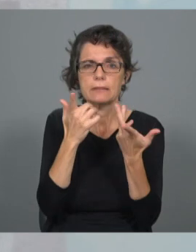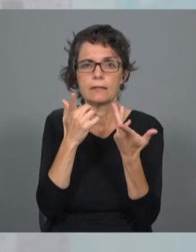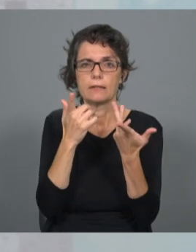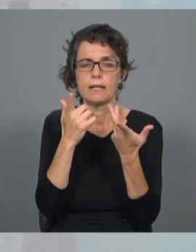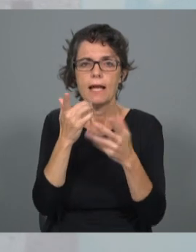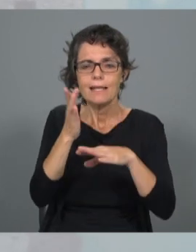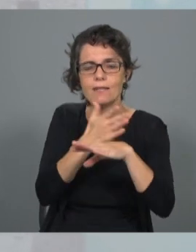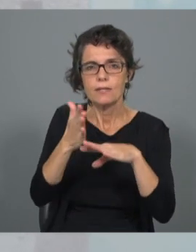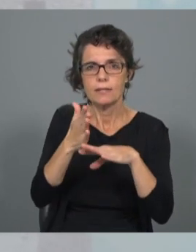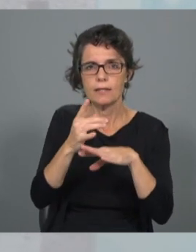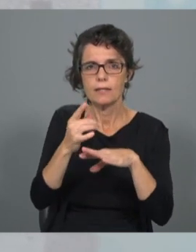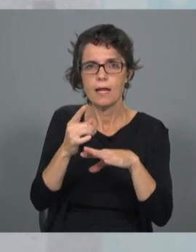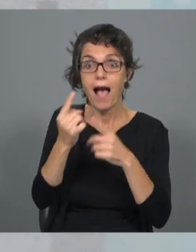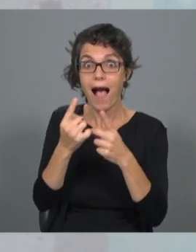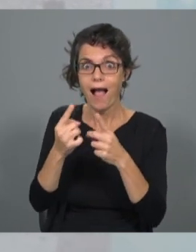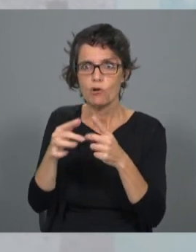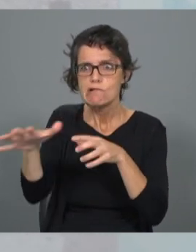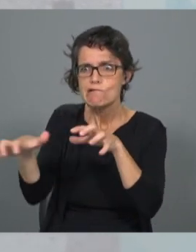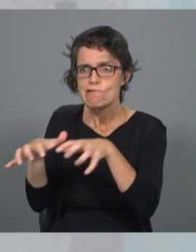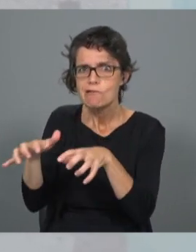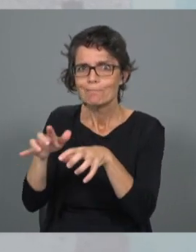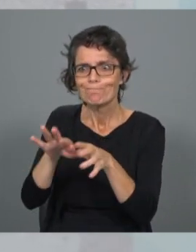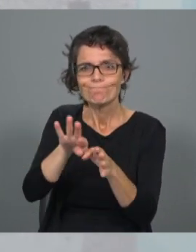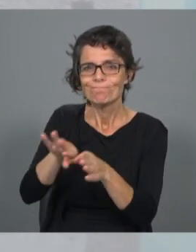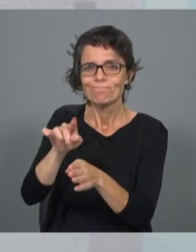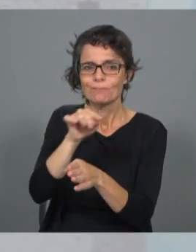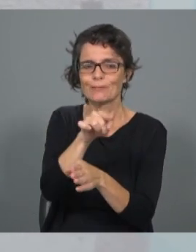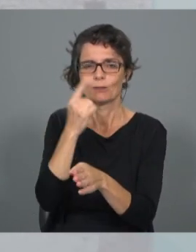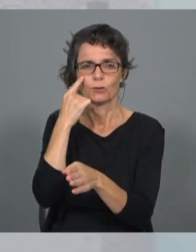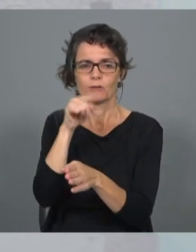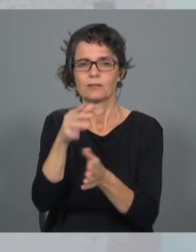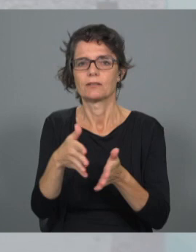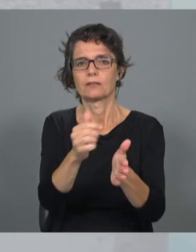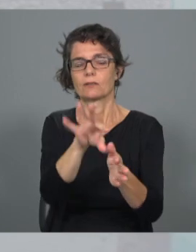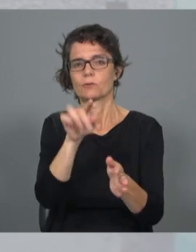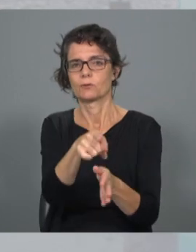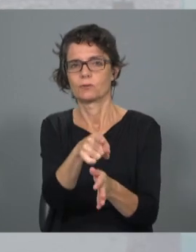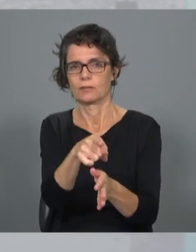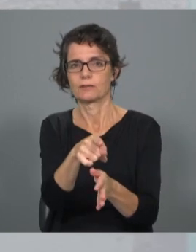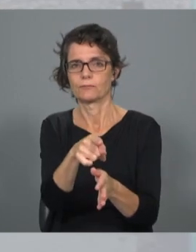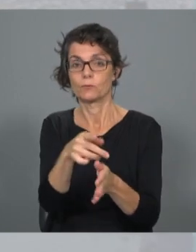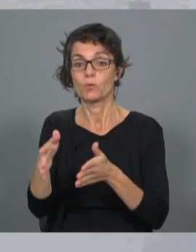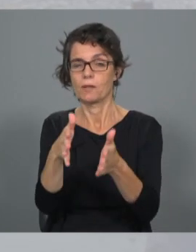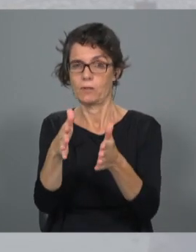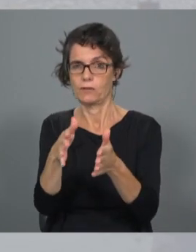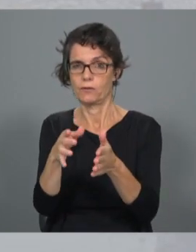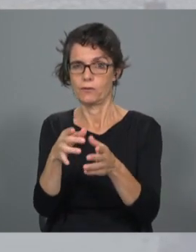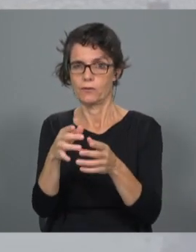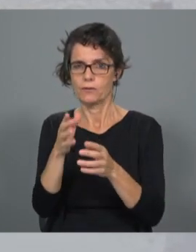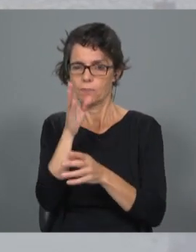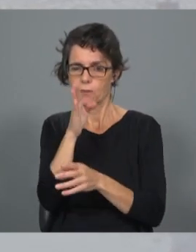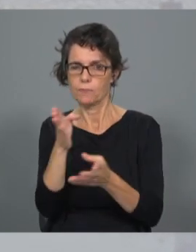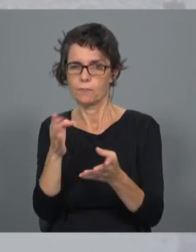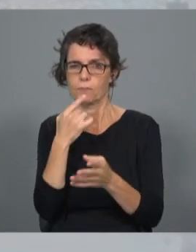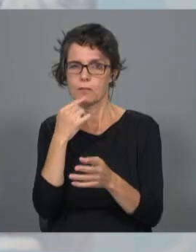discernimento para saber escolher bem aquilo que deve ser o nosso caminho diante das ofertas que o mundo nos oferece. Avançando para a